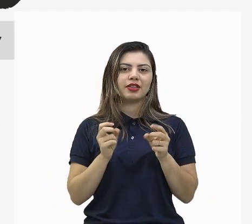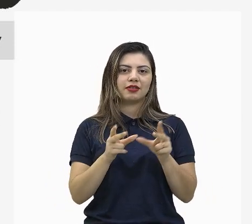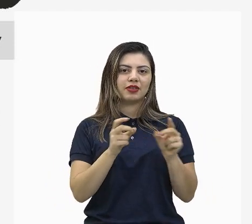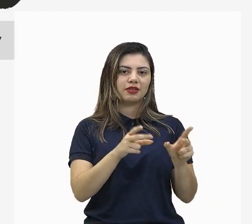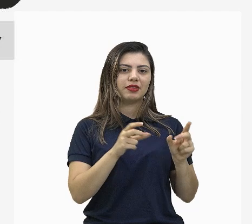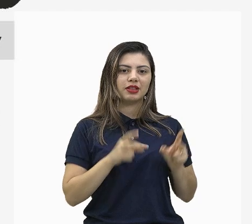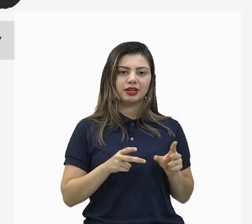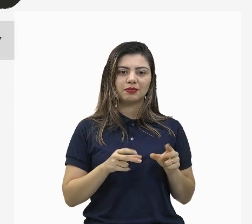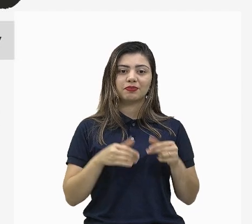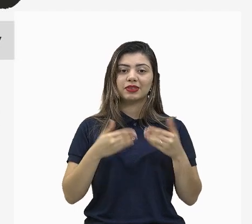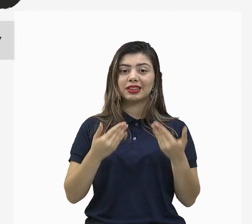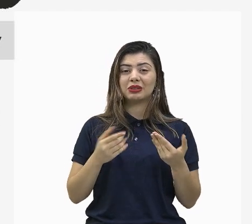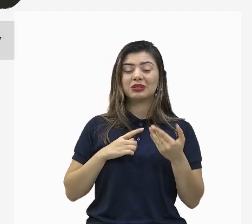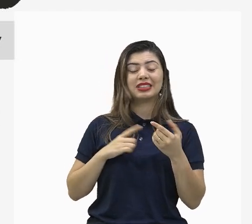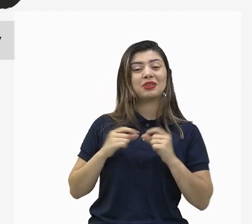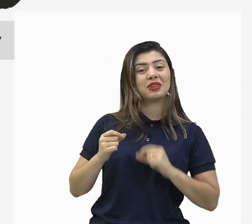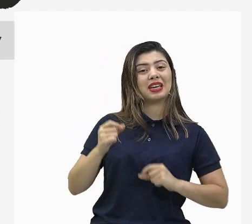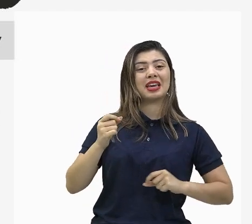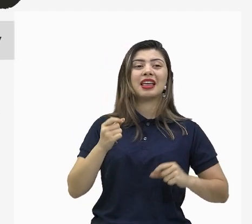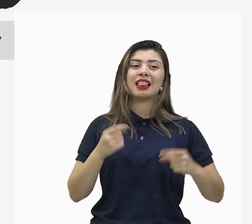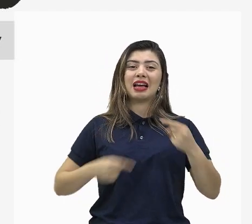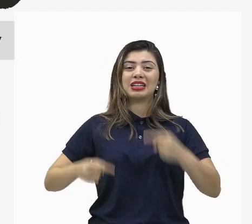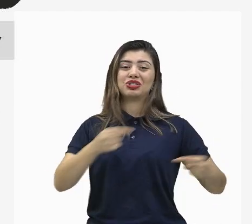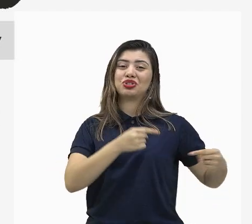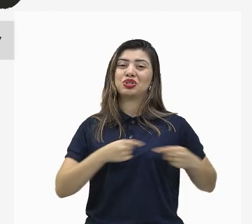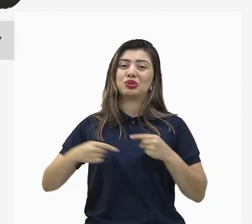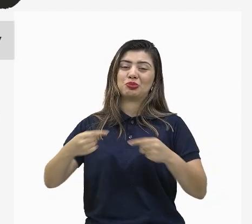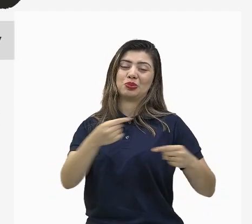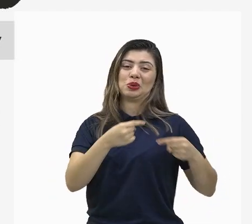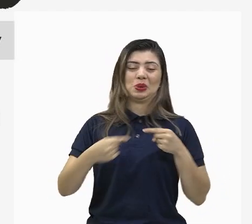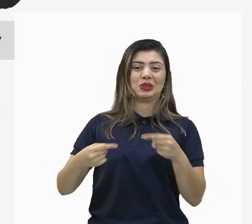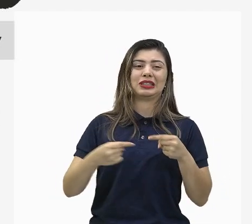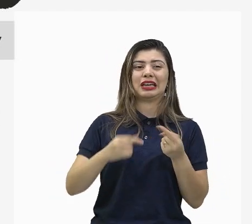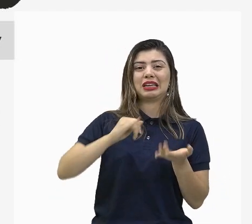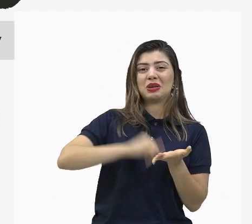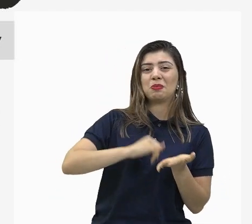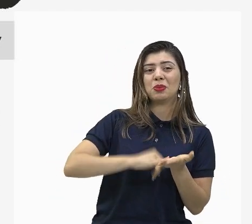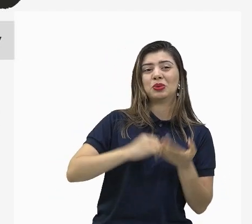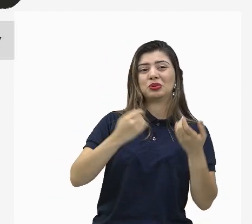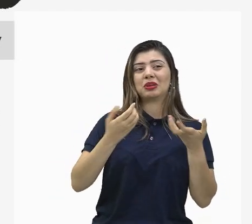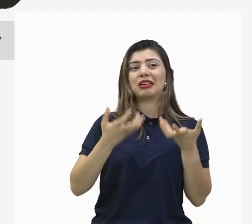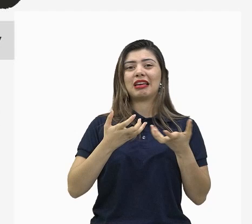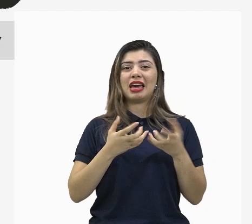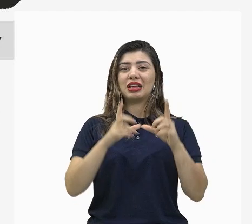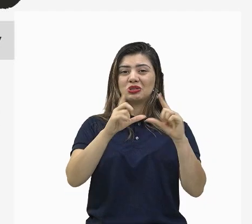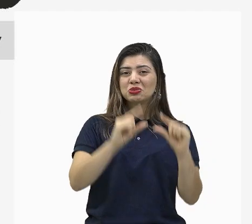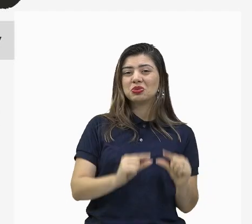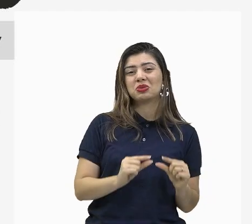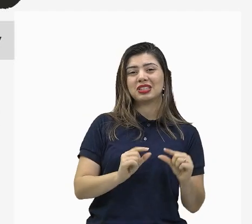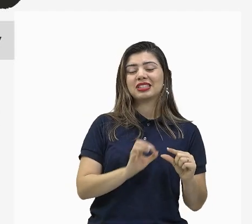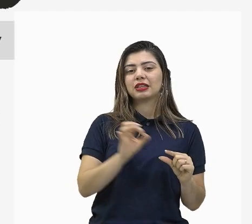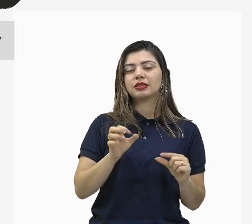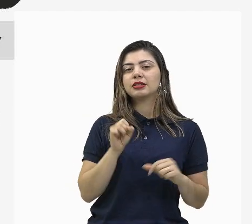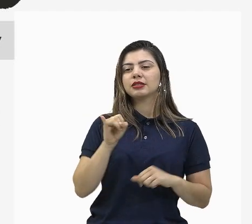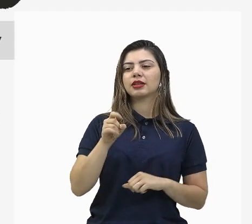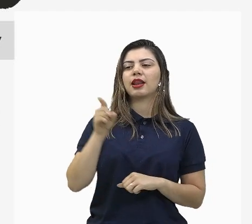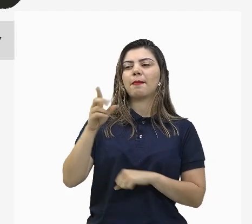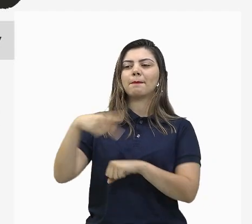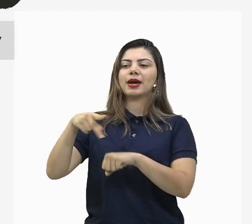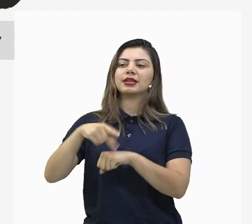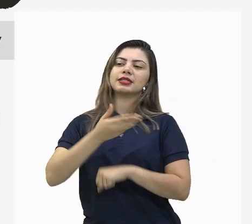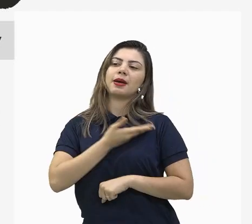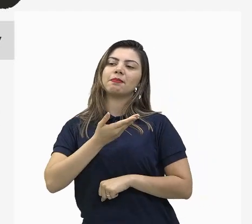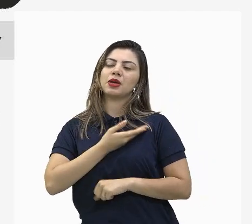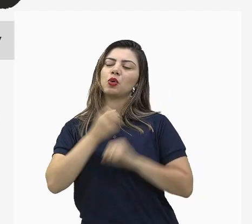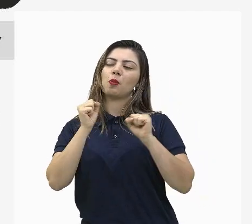aí, né, essa briga por essas tarifas alfandegárias, por essas cotas, então, de importação. Se é meu amigo, pode entrar. Se não